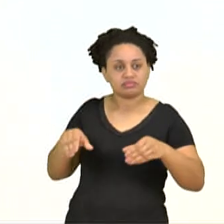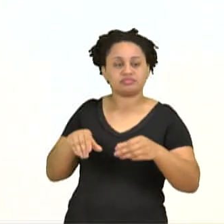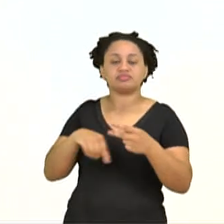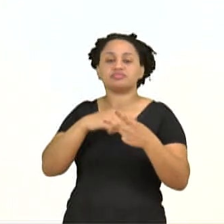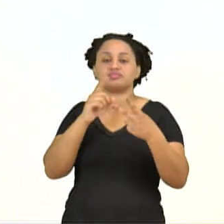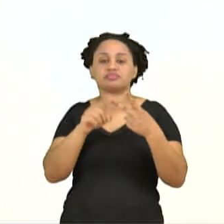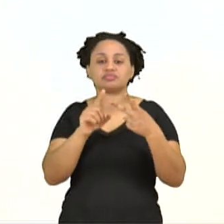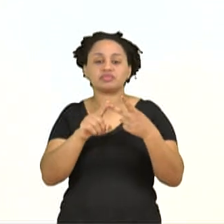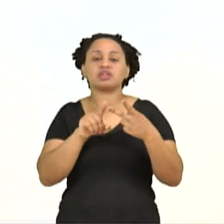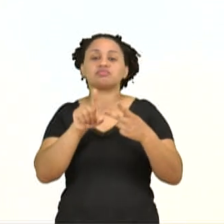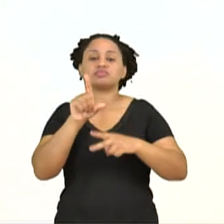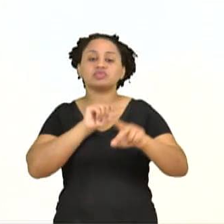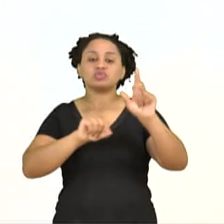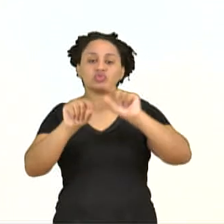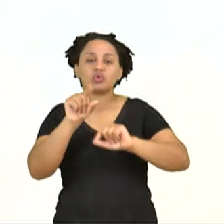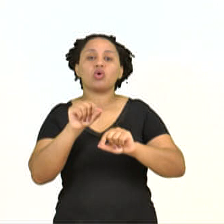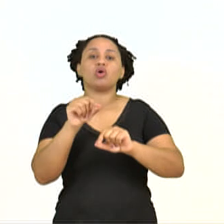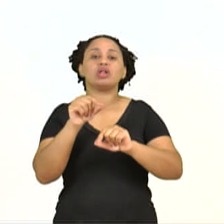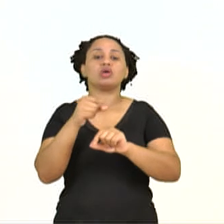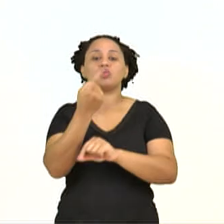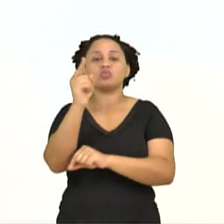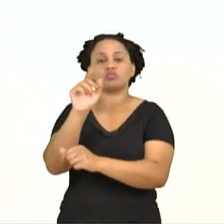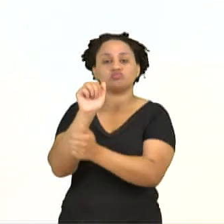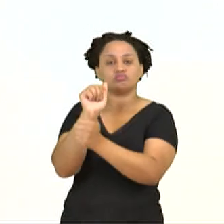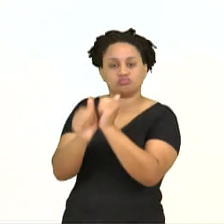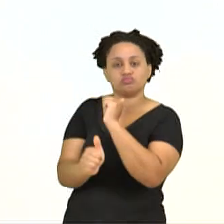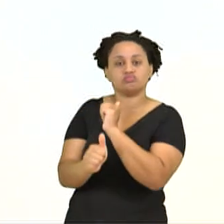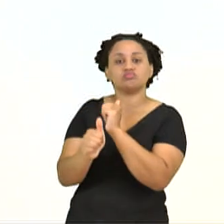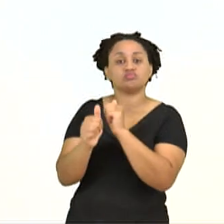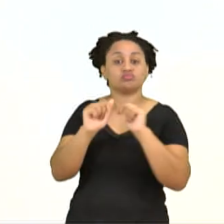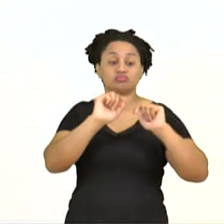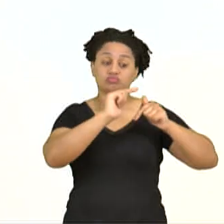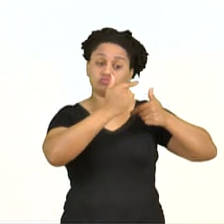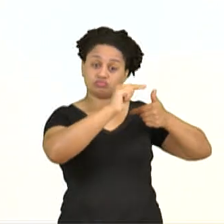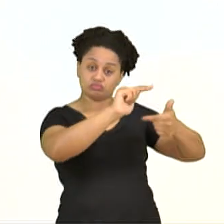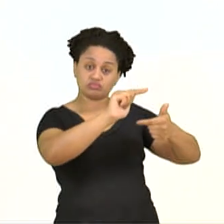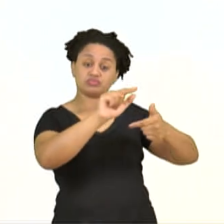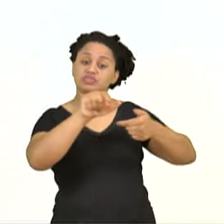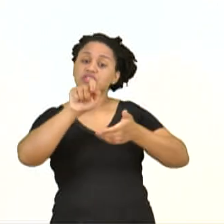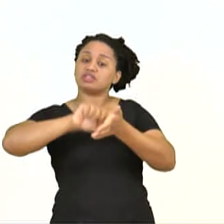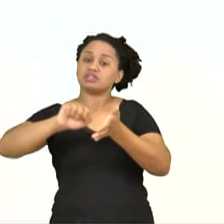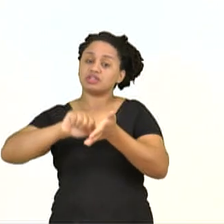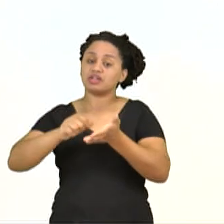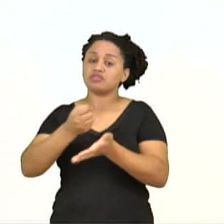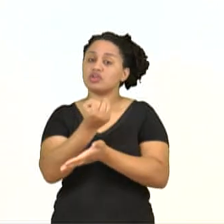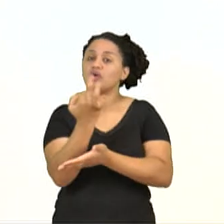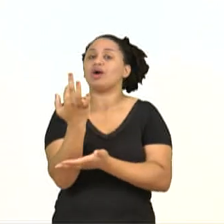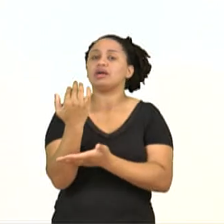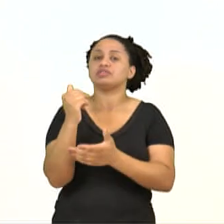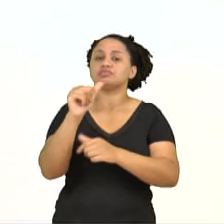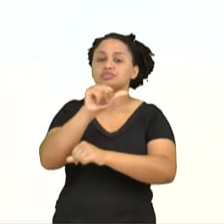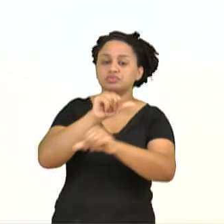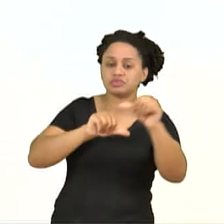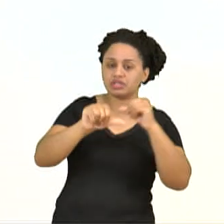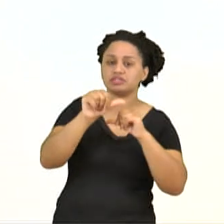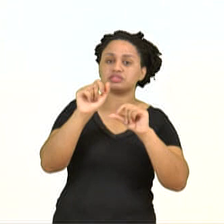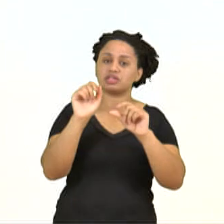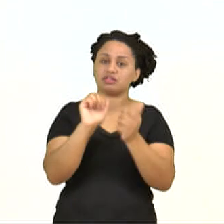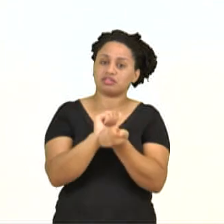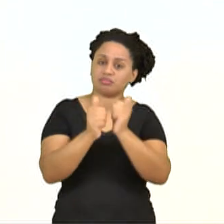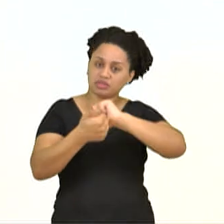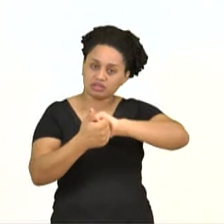B. Selecione uma nova modalidade esportiva tradicional e anote quais mudanças podem ser feitas para